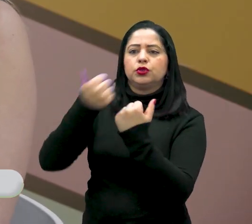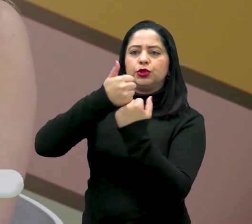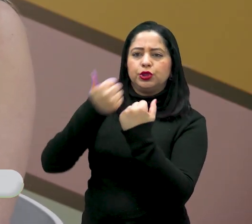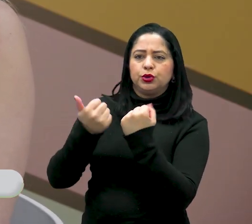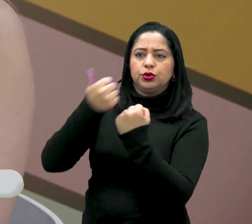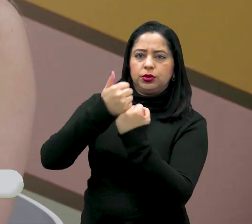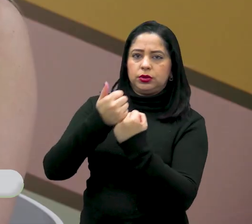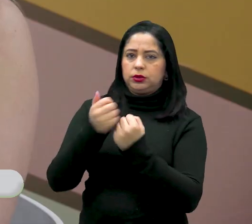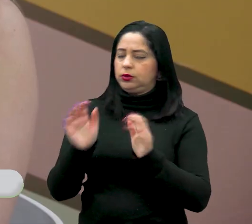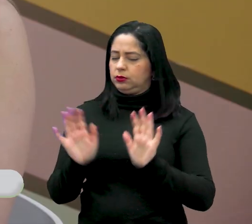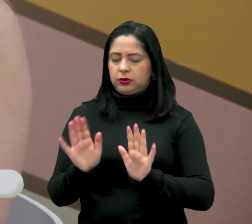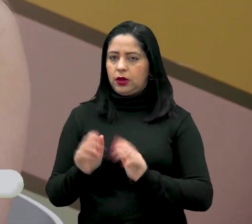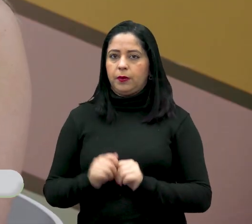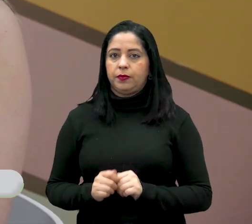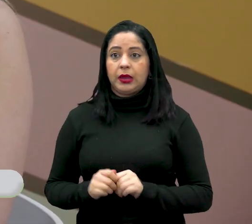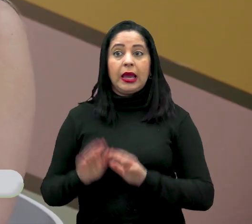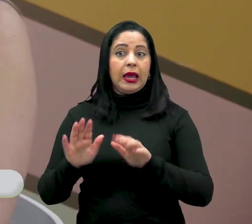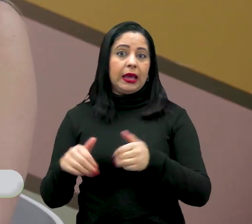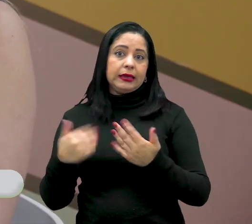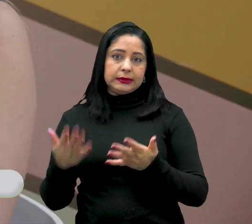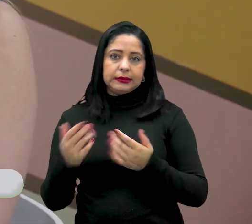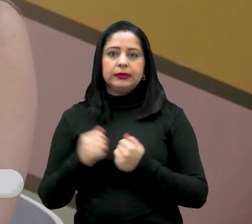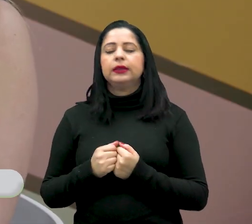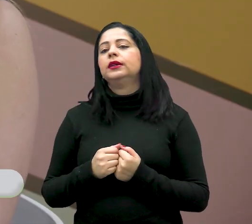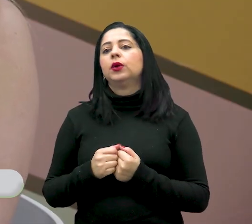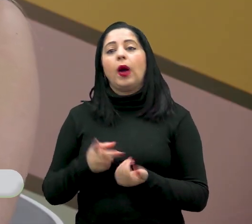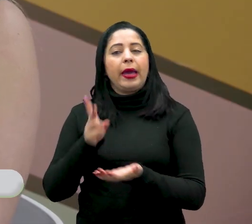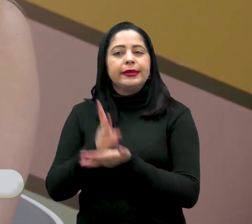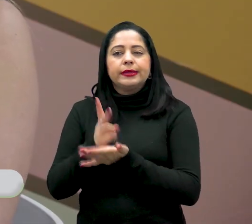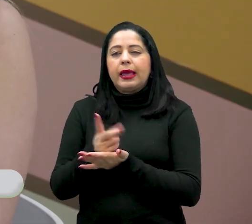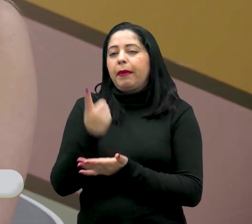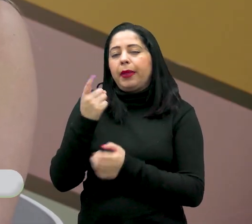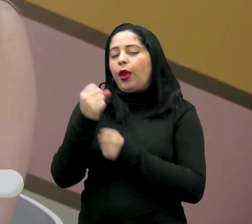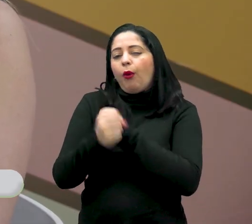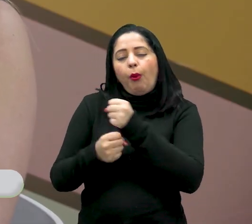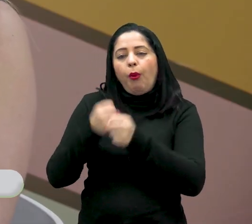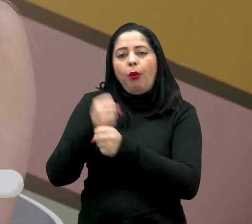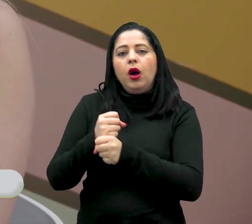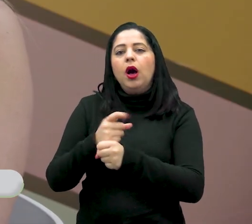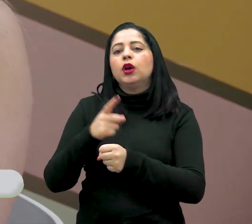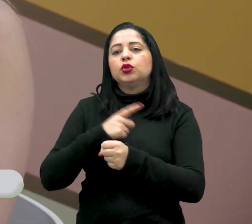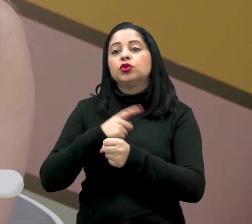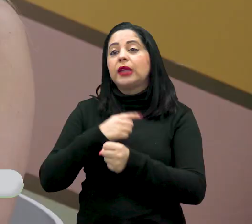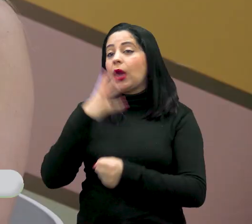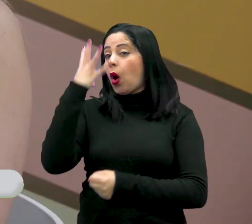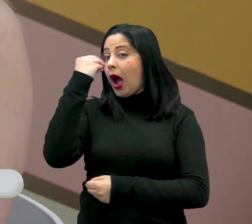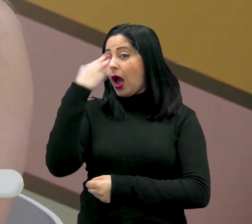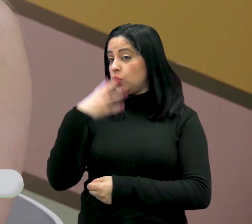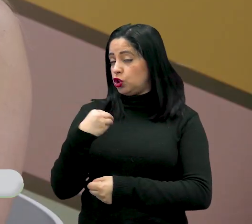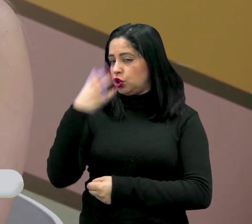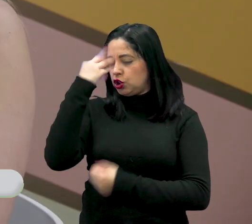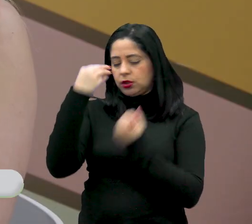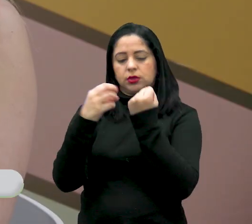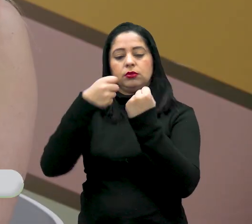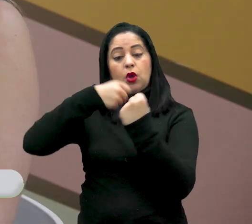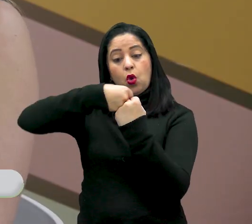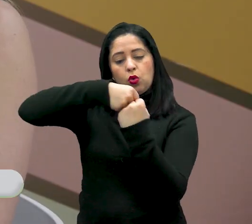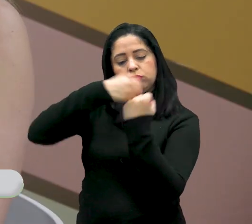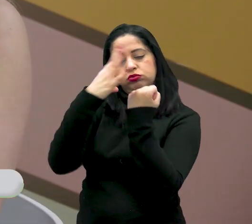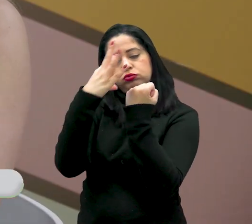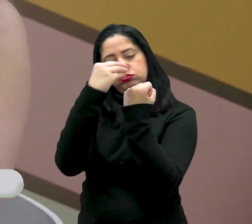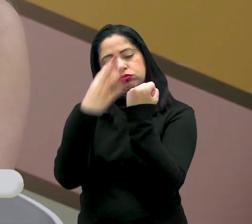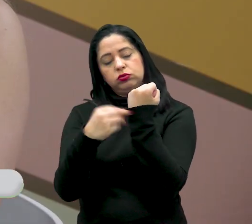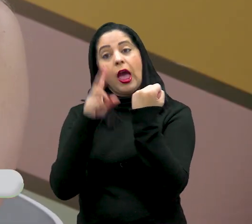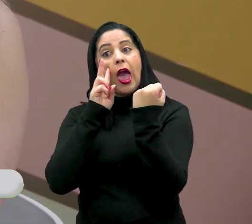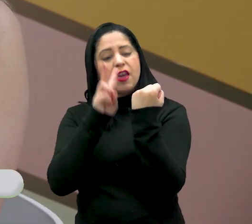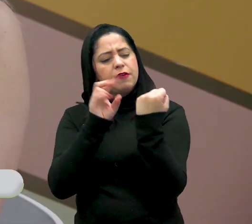e ir avaliando. Geralmente faz-se um raio-x aí anual, né, com o especialista que operou, vai fazendo esse acompanhamento para ver quando